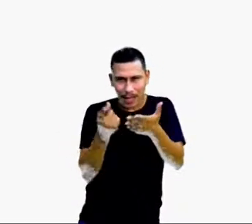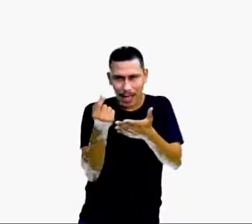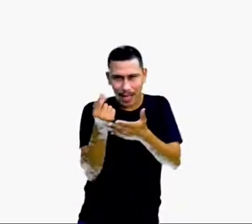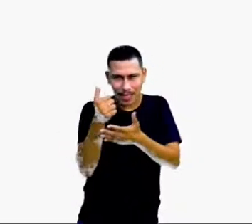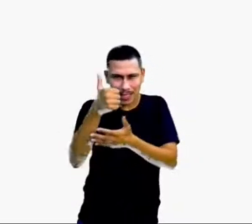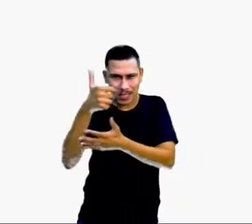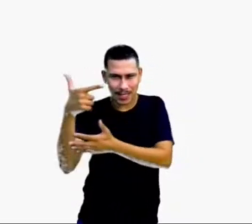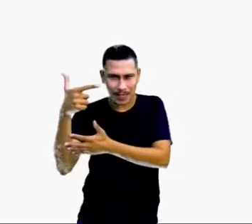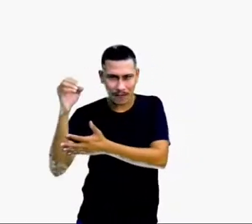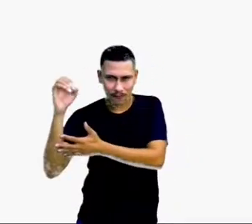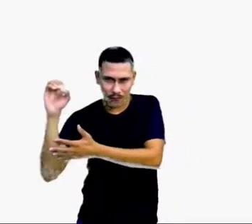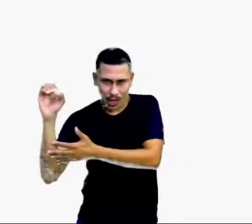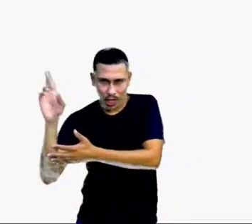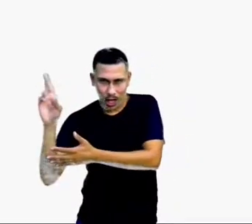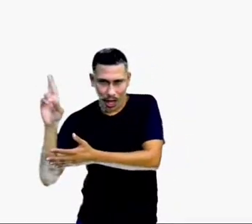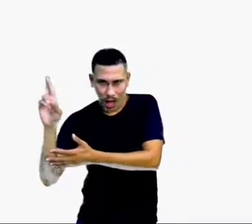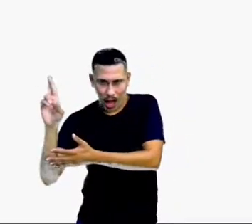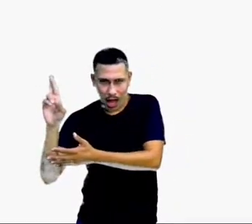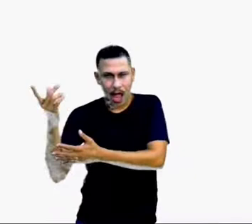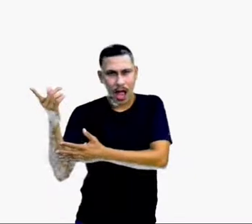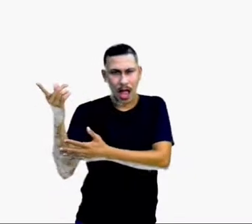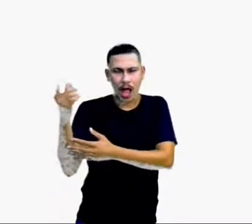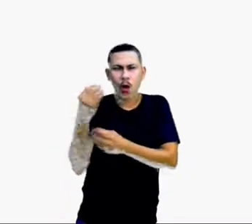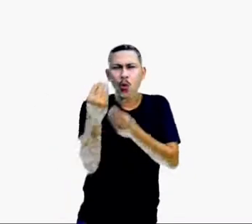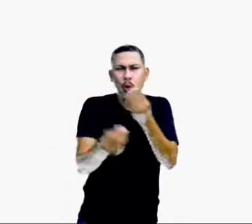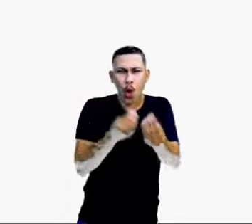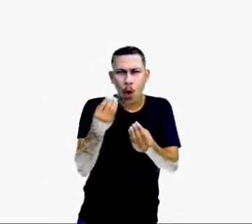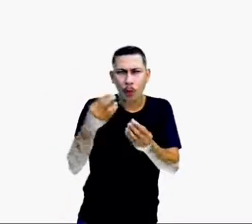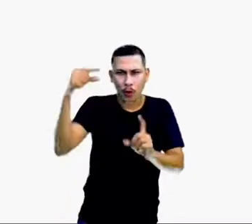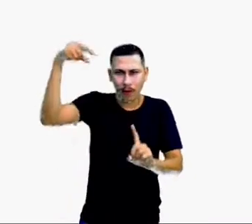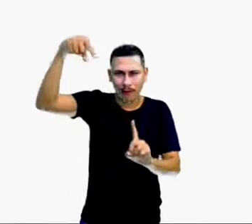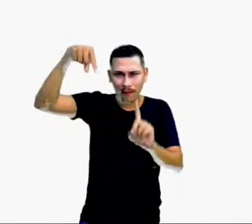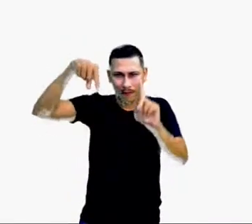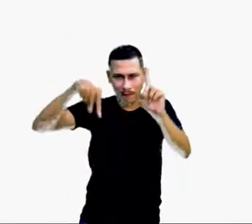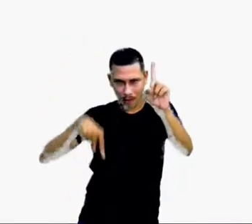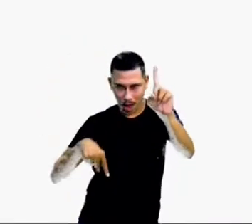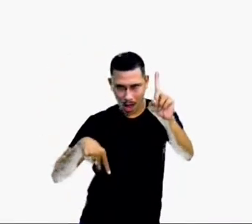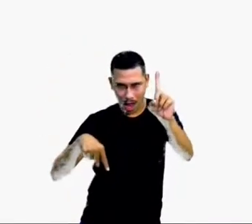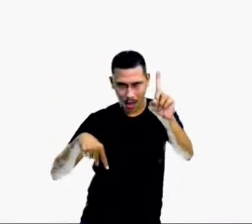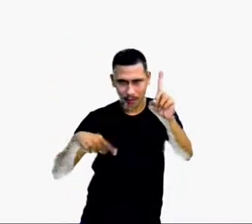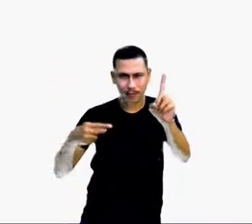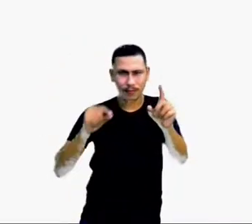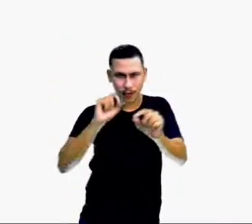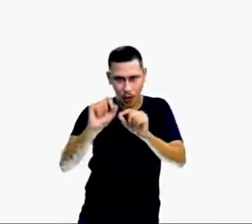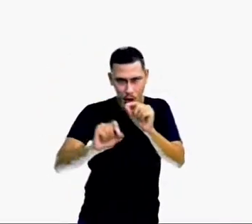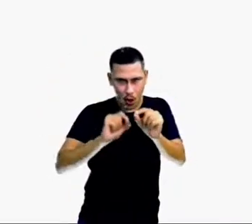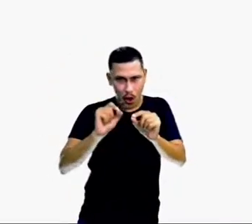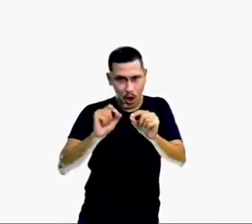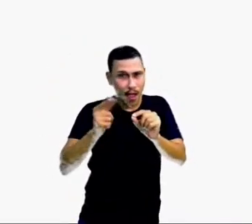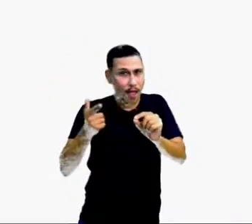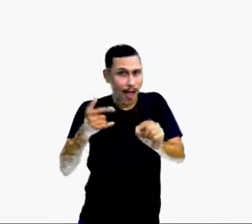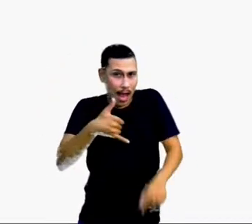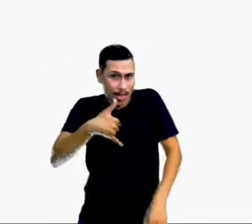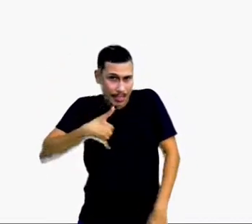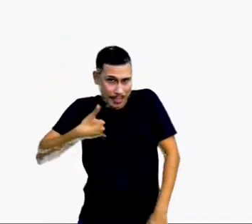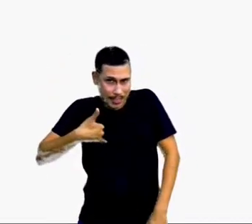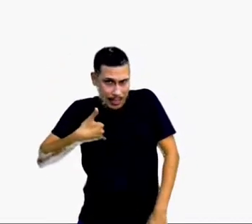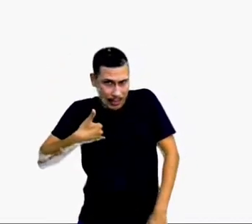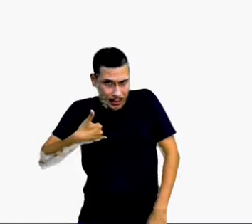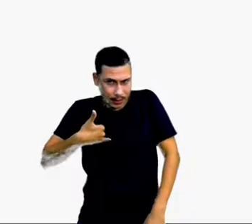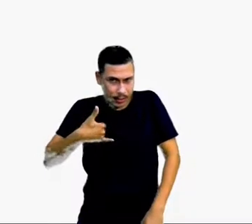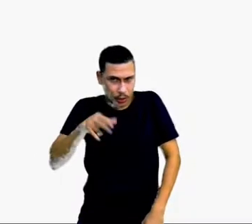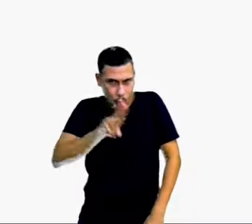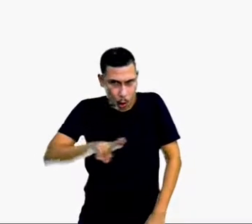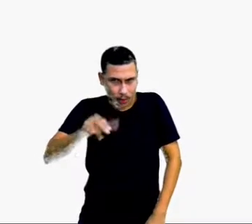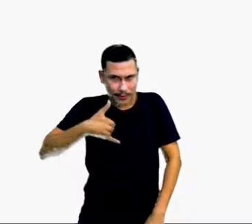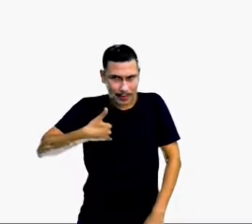mil reais, de modo inversamente proporcional às suas idades.